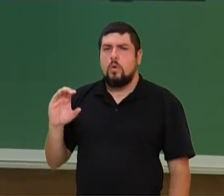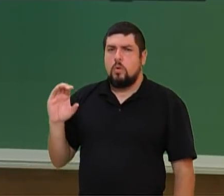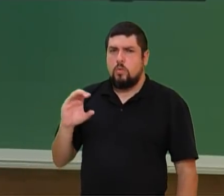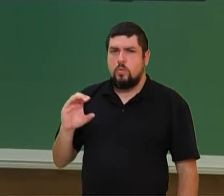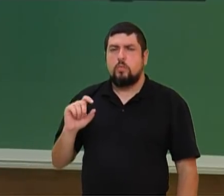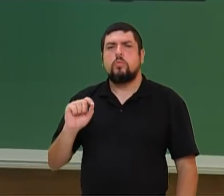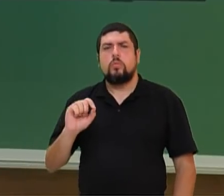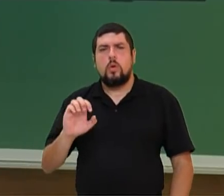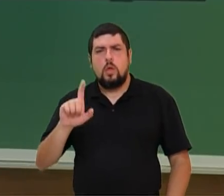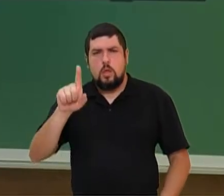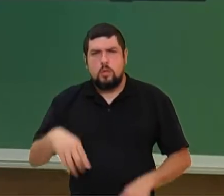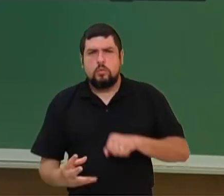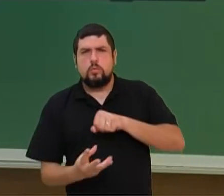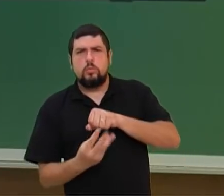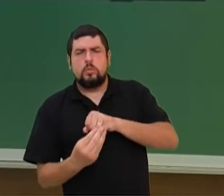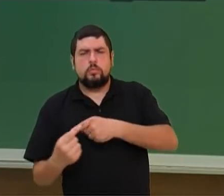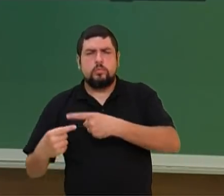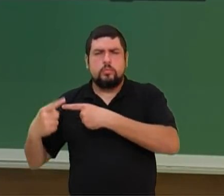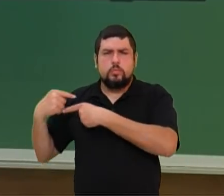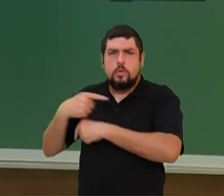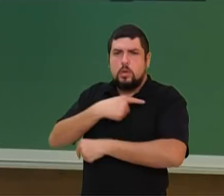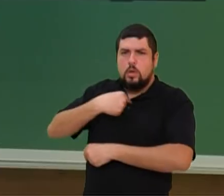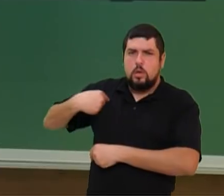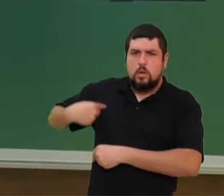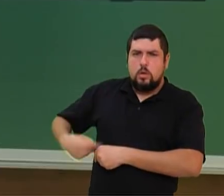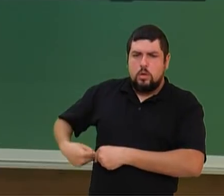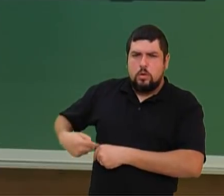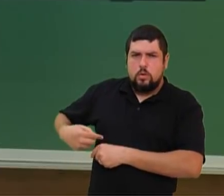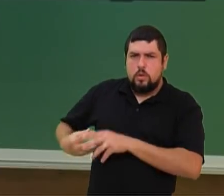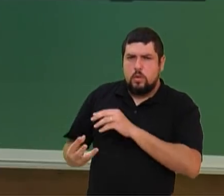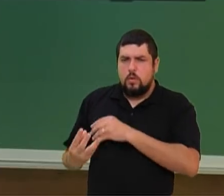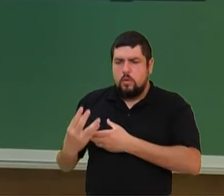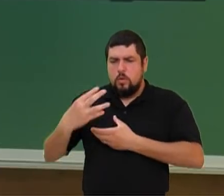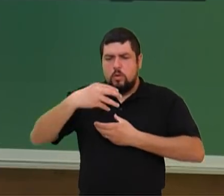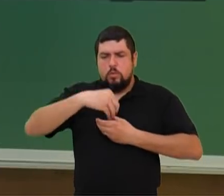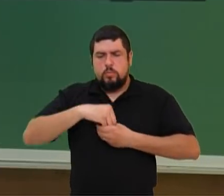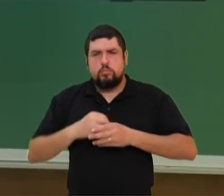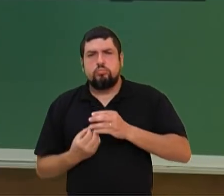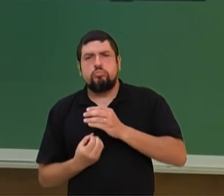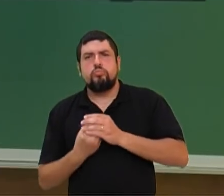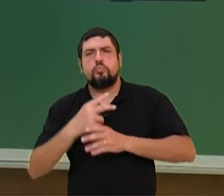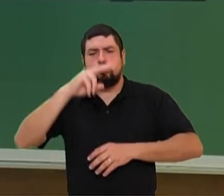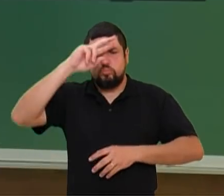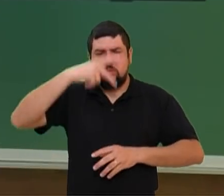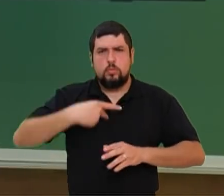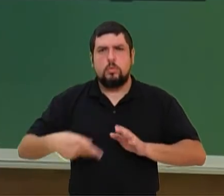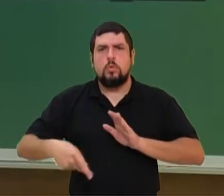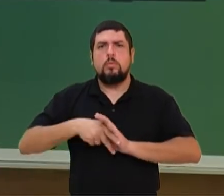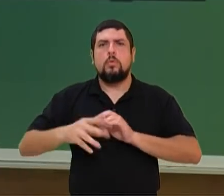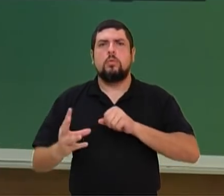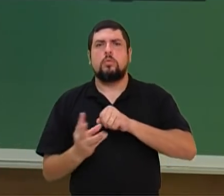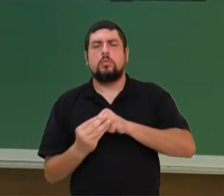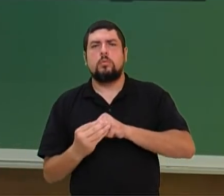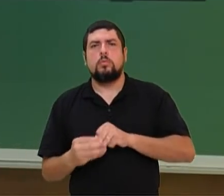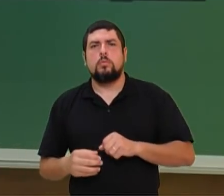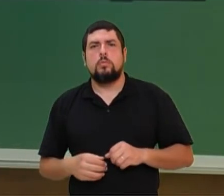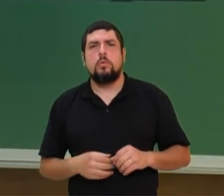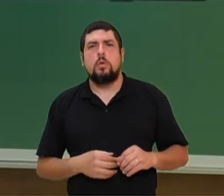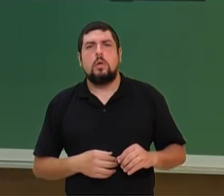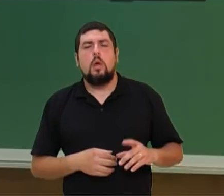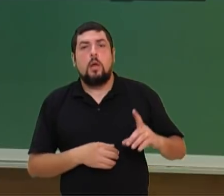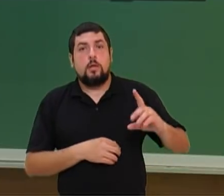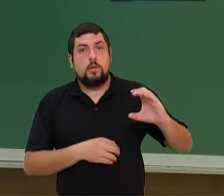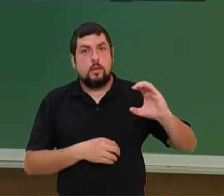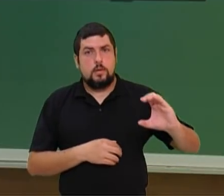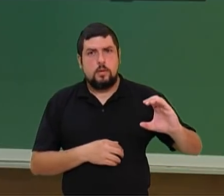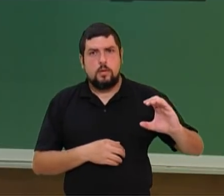conhecimentos chineses e criou o seu próprio conhecimento? Letra C, para Confúcio, todo mal brota da falta